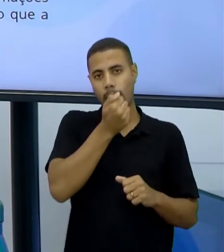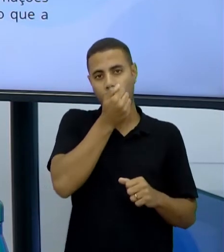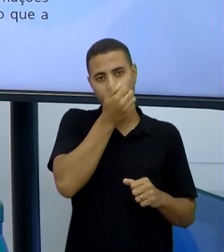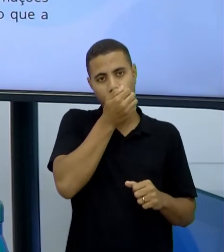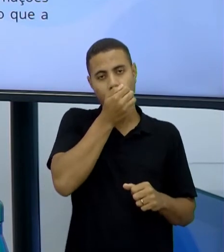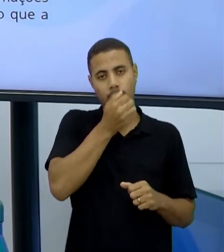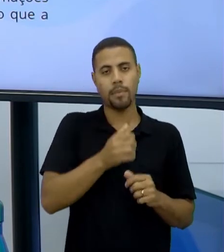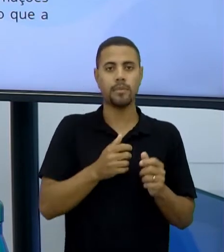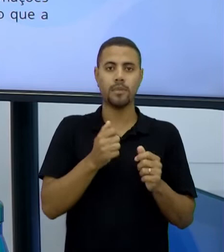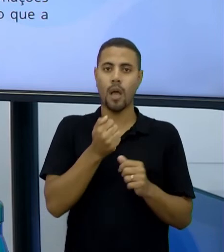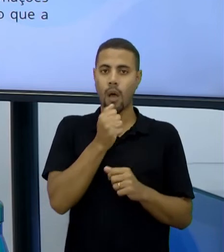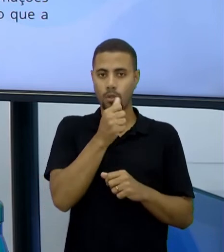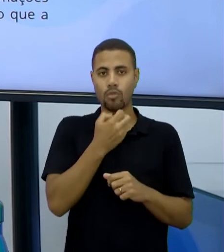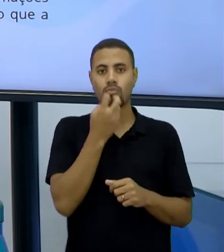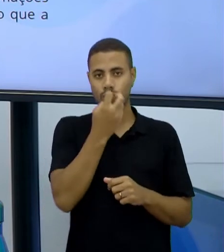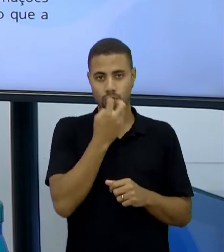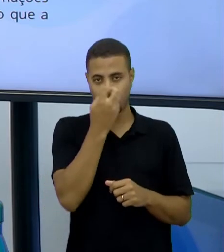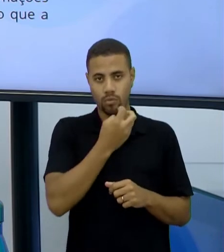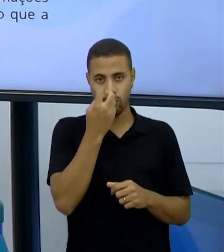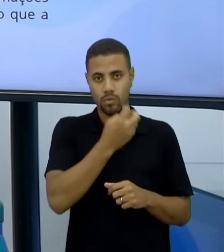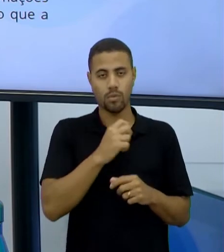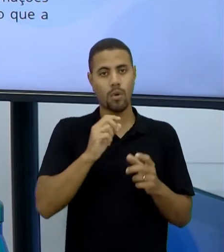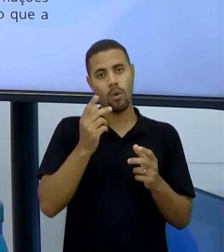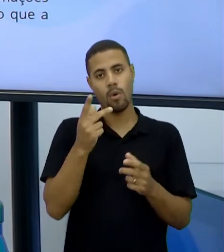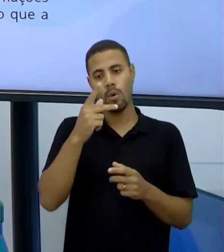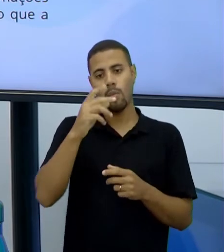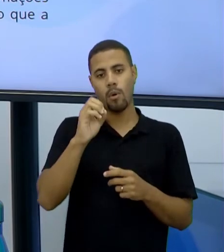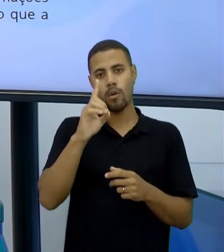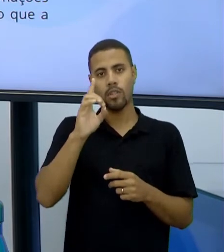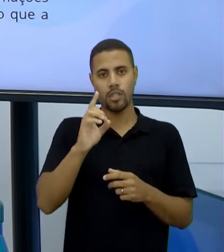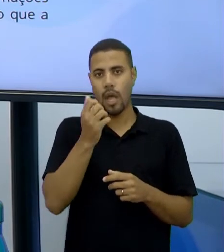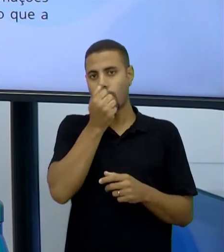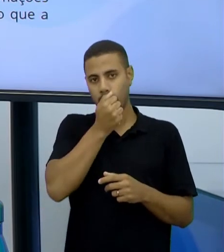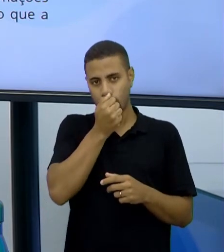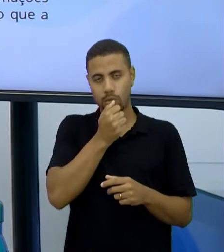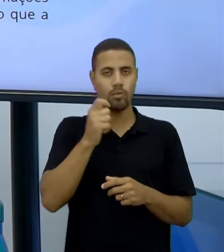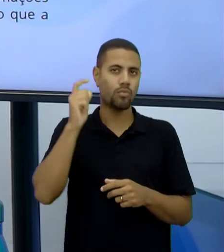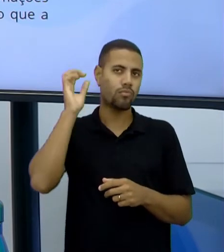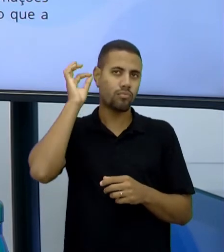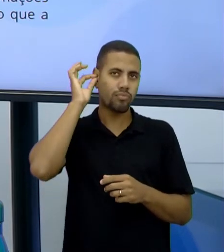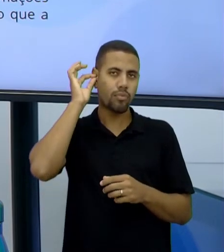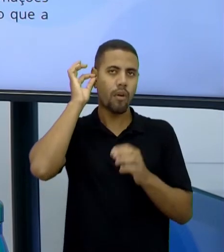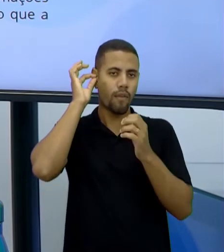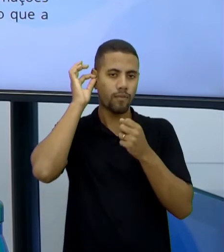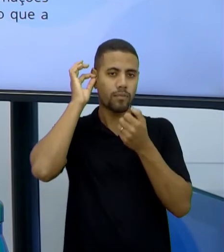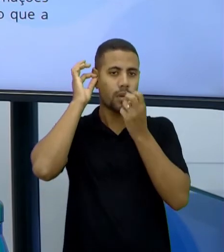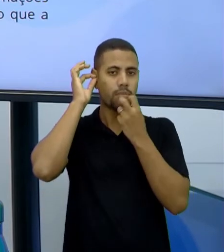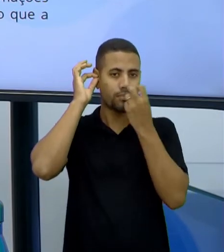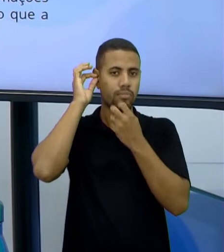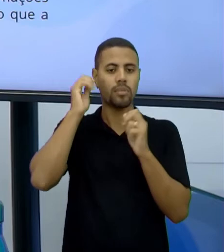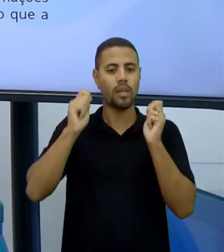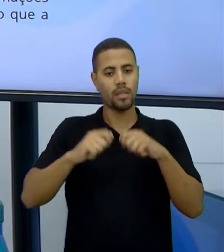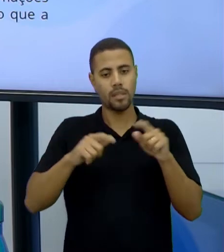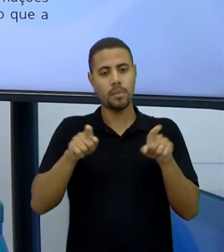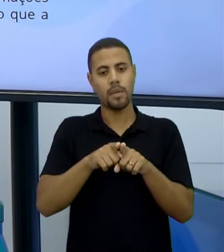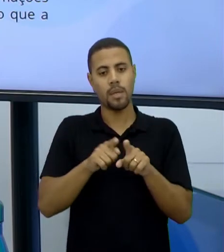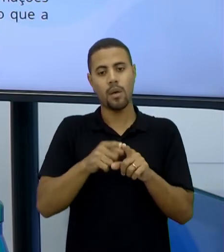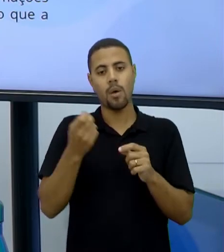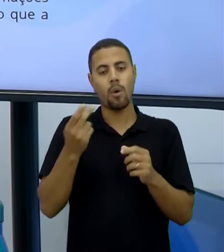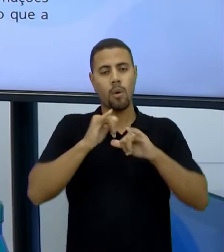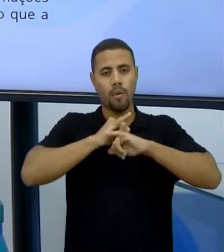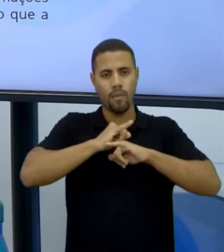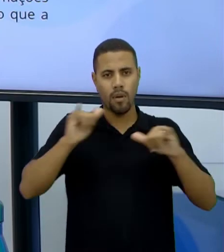Um podcast ou outros formatos com áudio também, ou para a escrita. Seja colocado num blog,